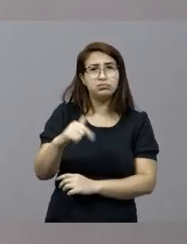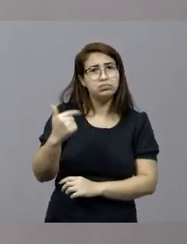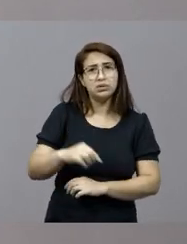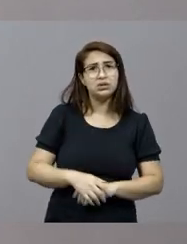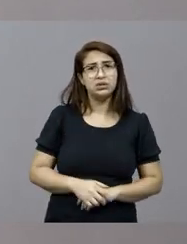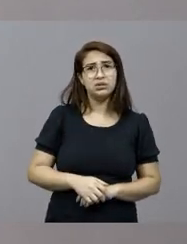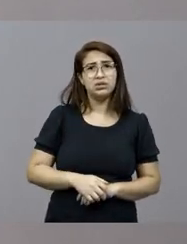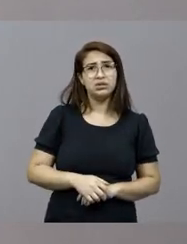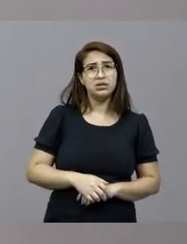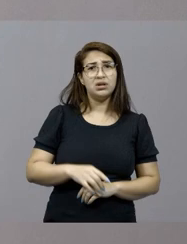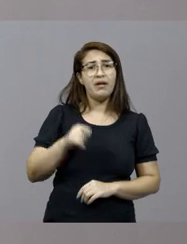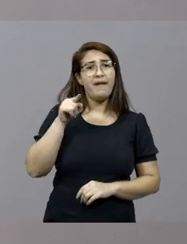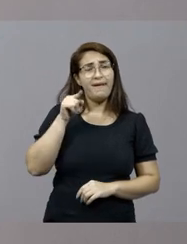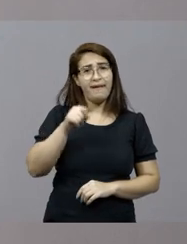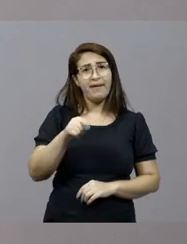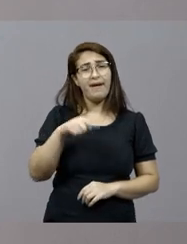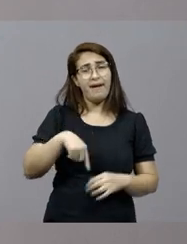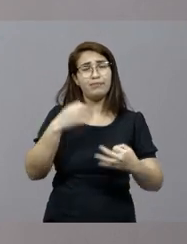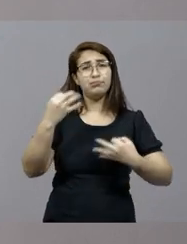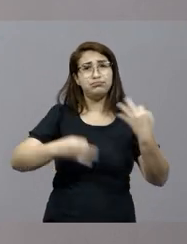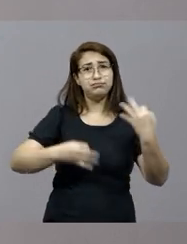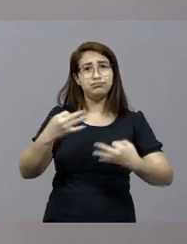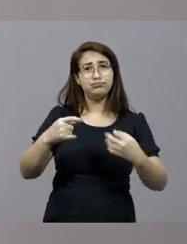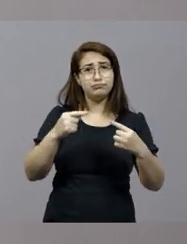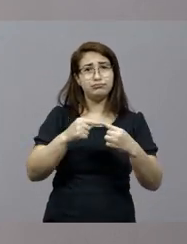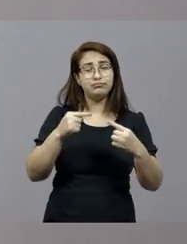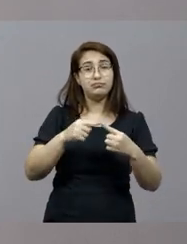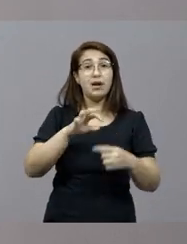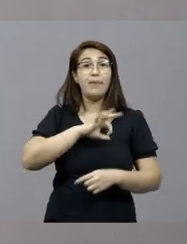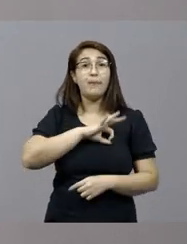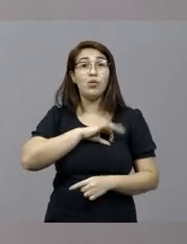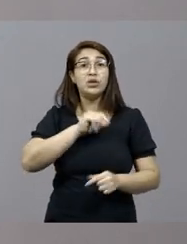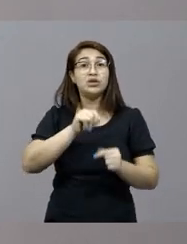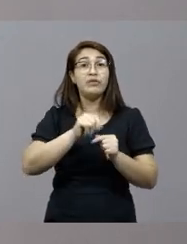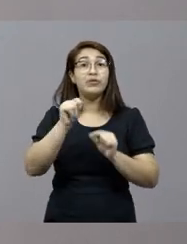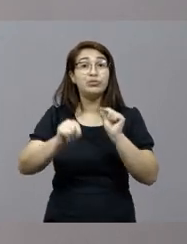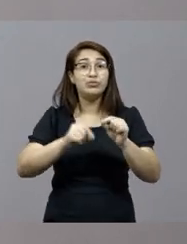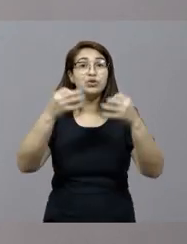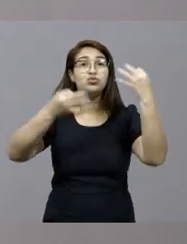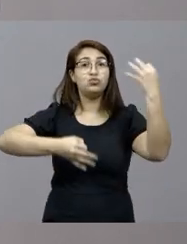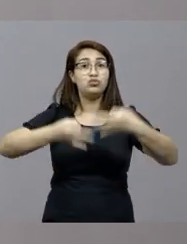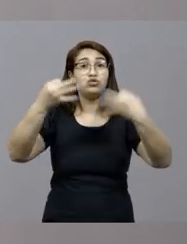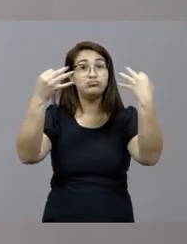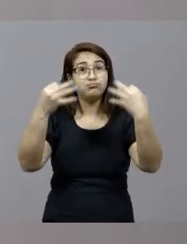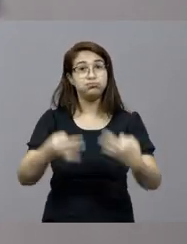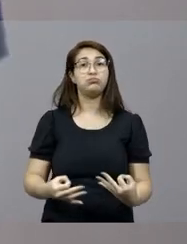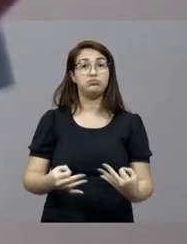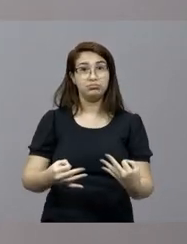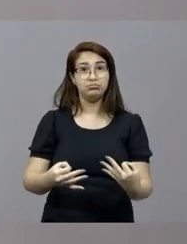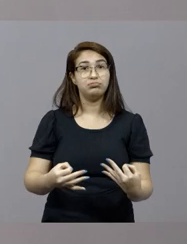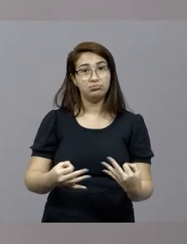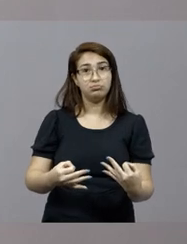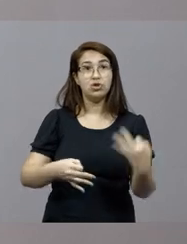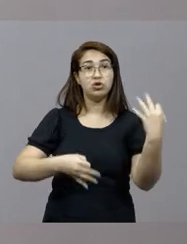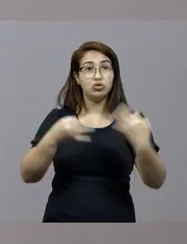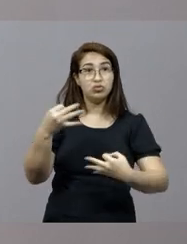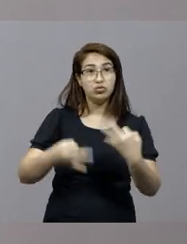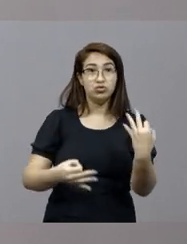foram feitos justiçamento. Aqui a polícia fez justiça. A justiça que a justiça não